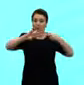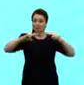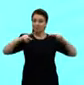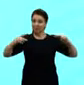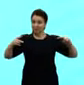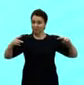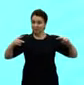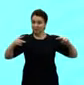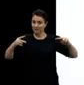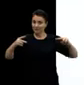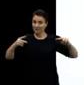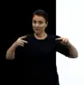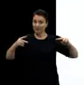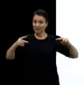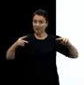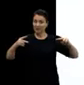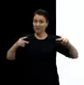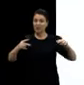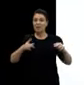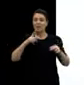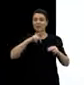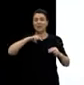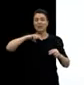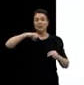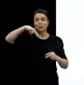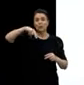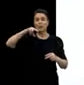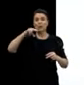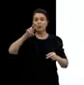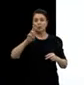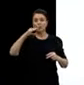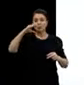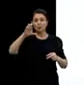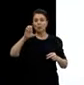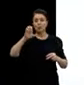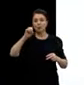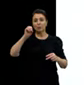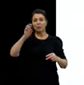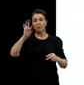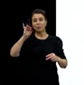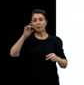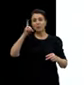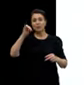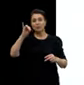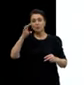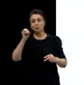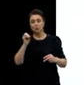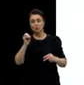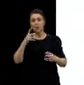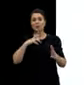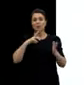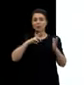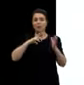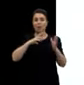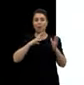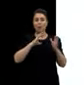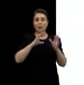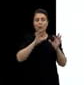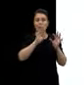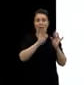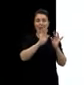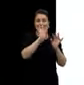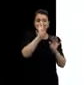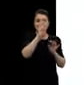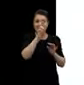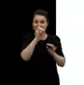ali os nucleotídeos que são traduzidos, que são transcritos e traduzidos